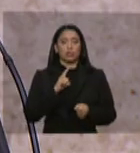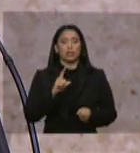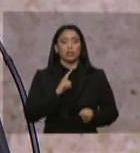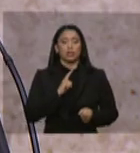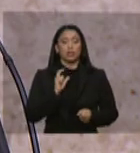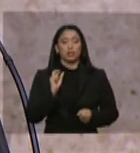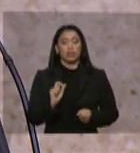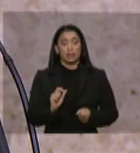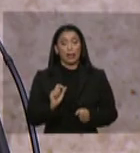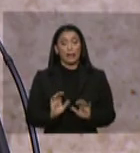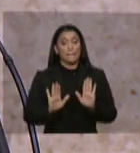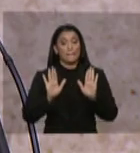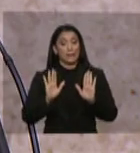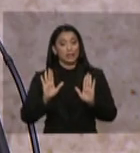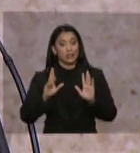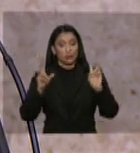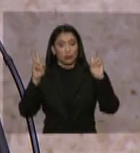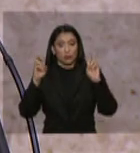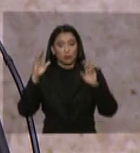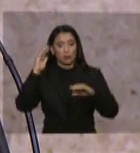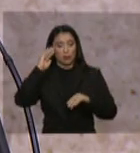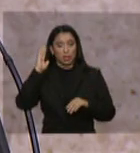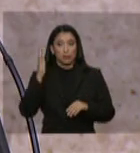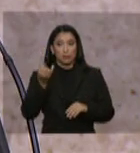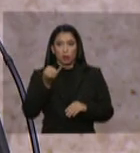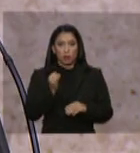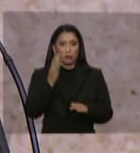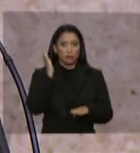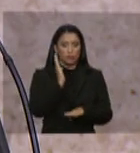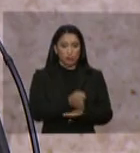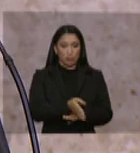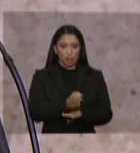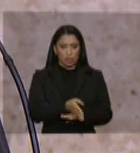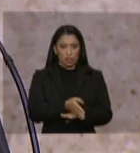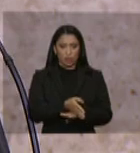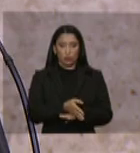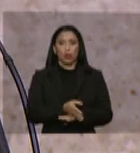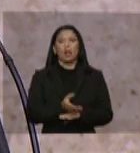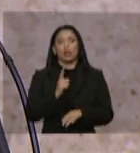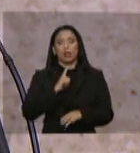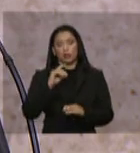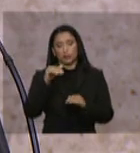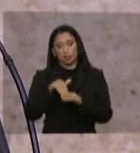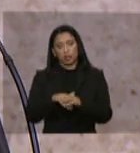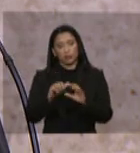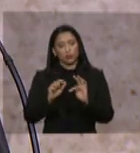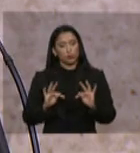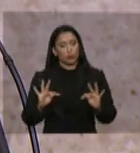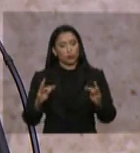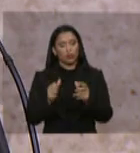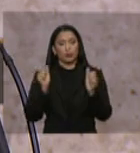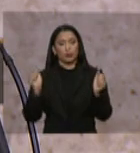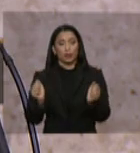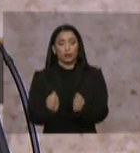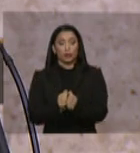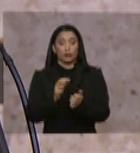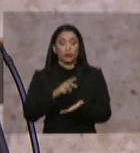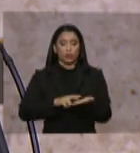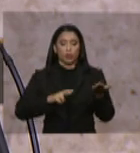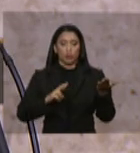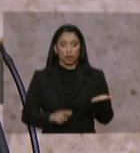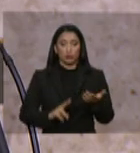preliminares mas no mérito caso vencido acompanhava integralmente o relator e ainda